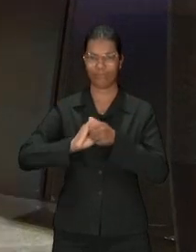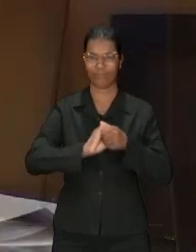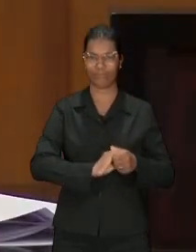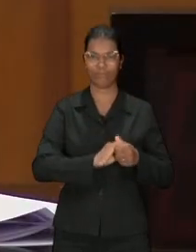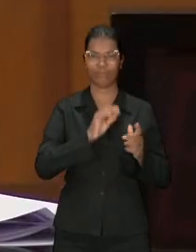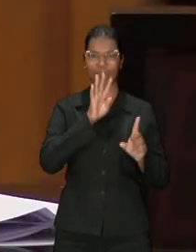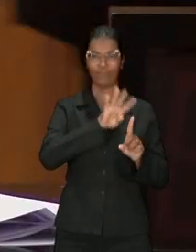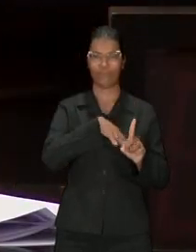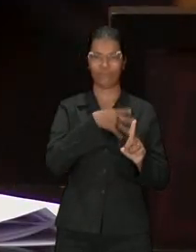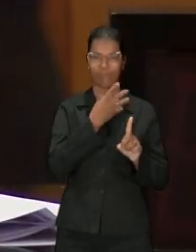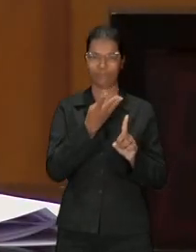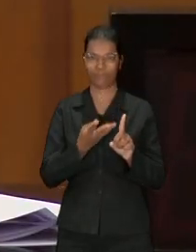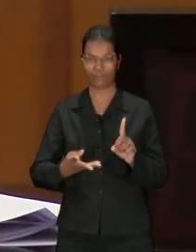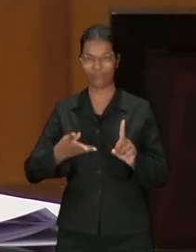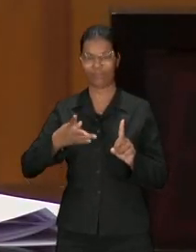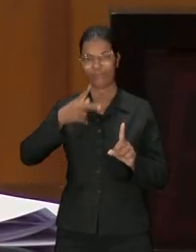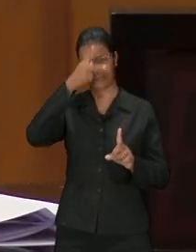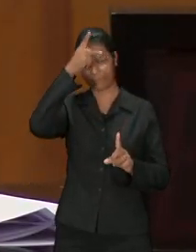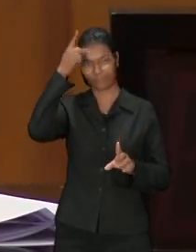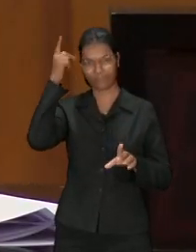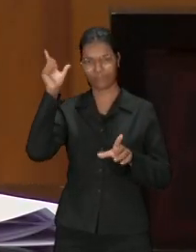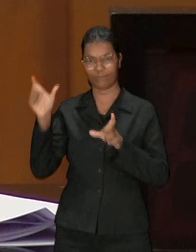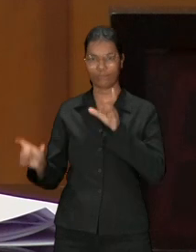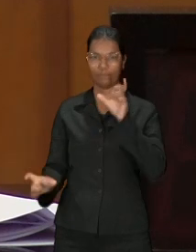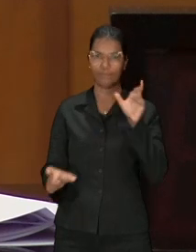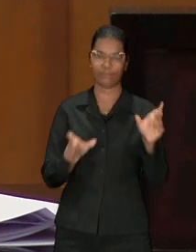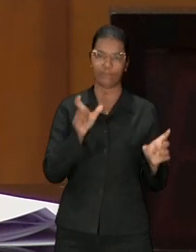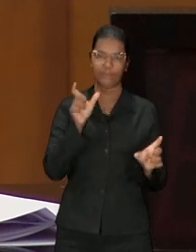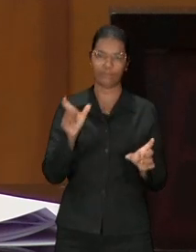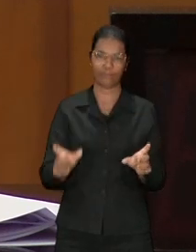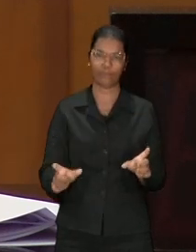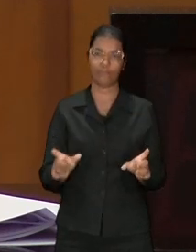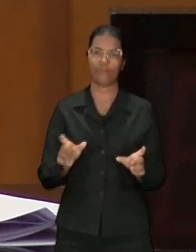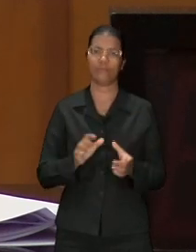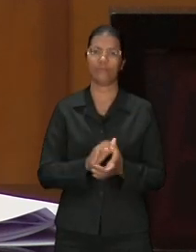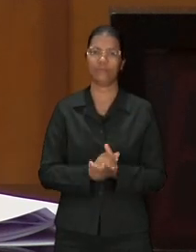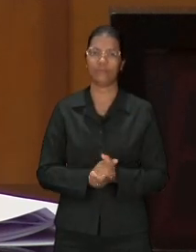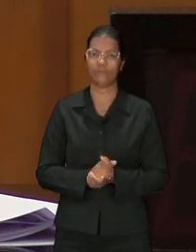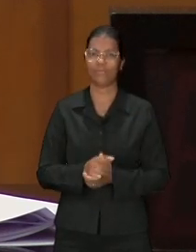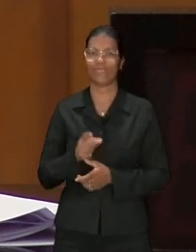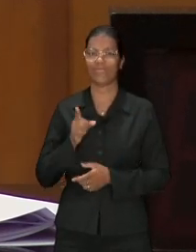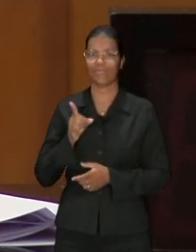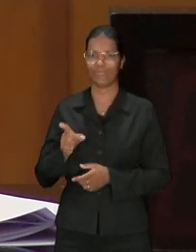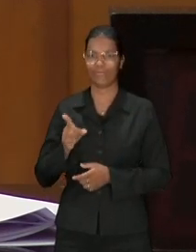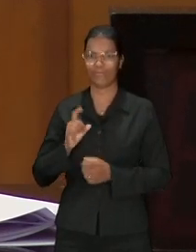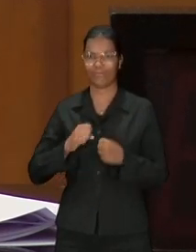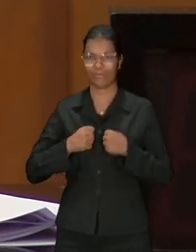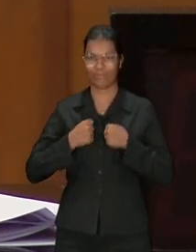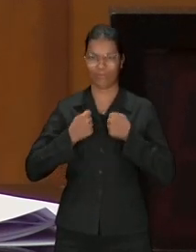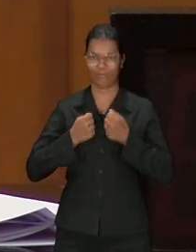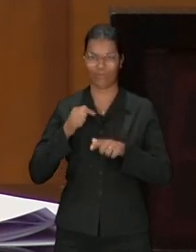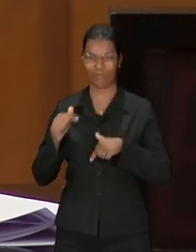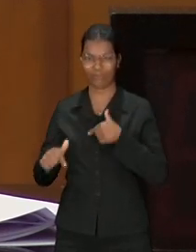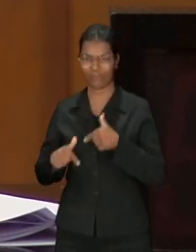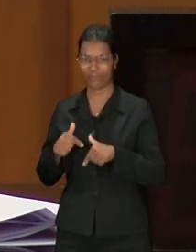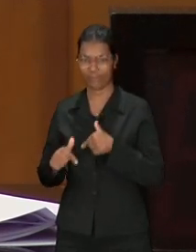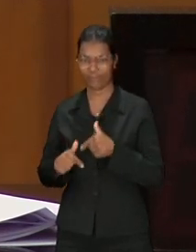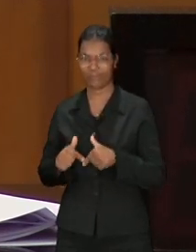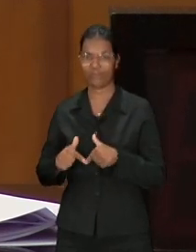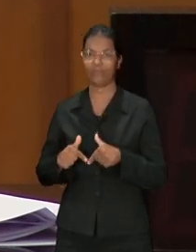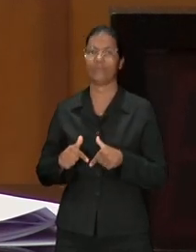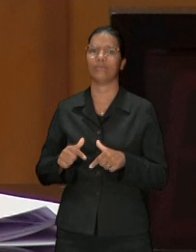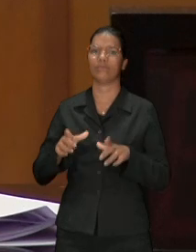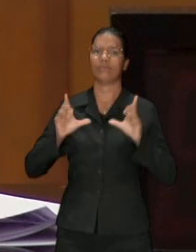homenagear ilustres pessoas que, por incontestável merecimento, receberão títulos de cidadão